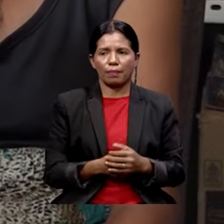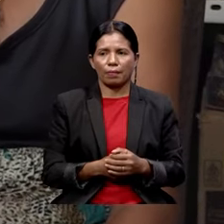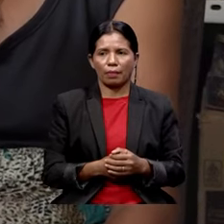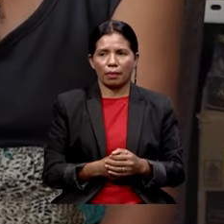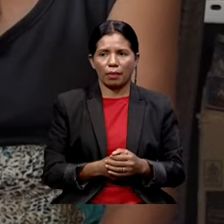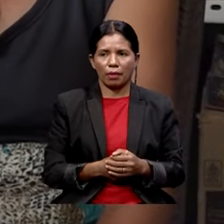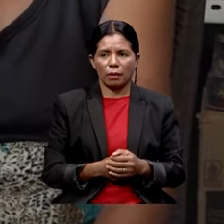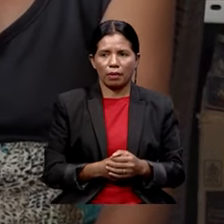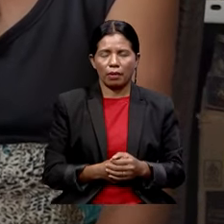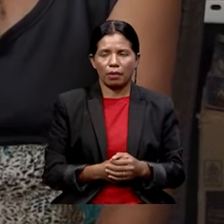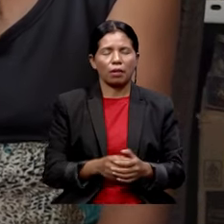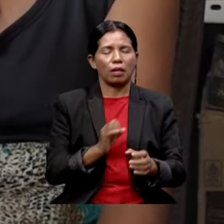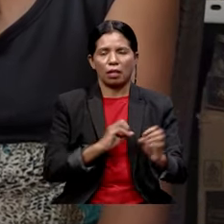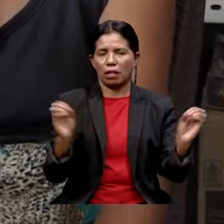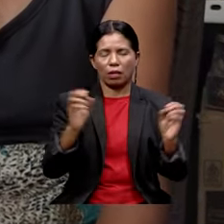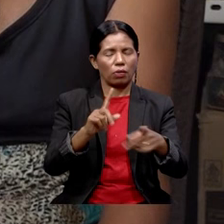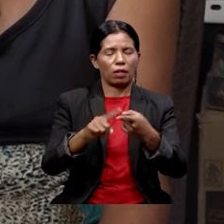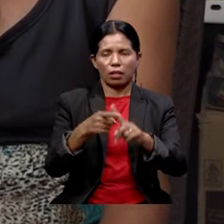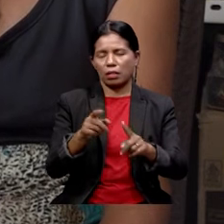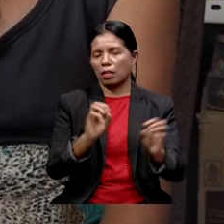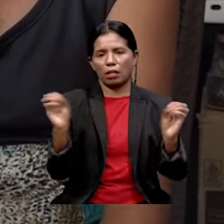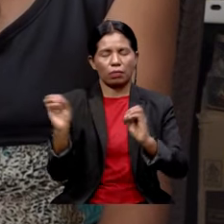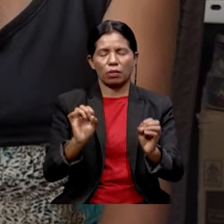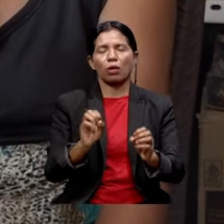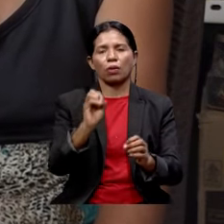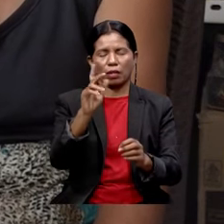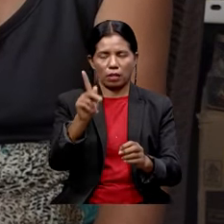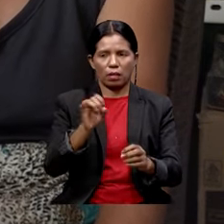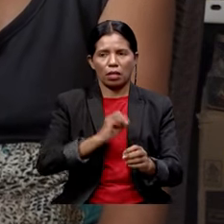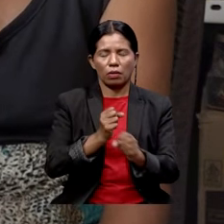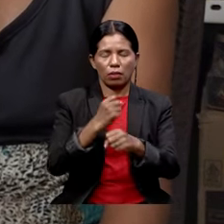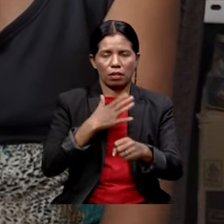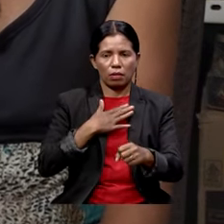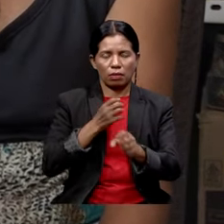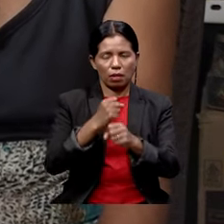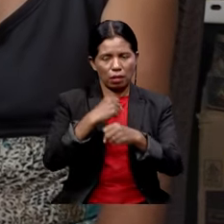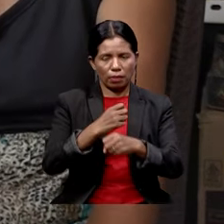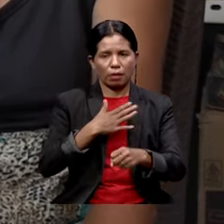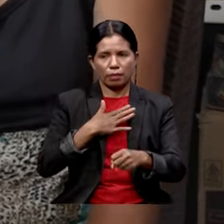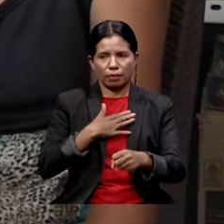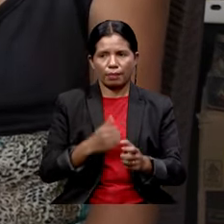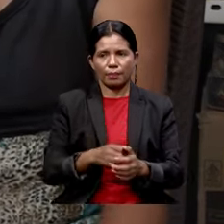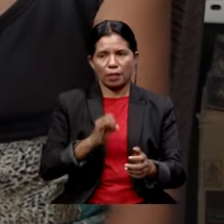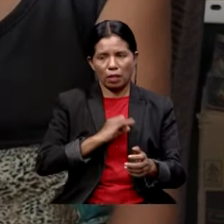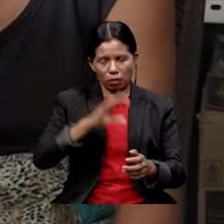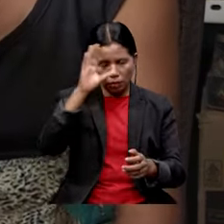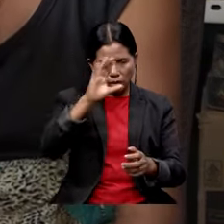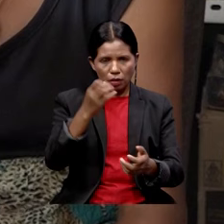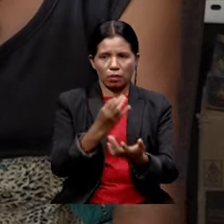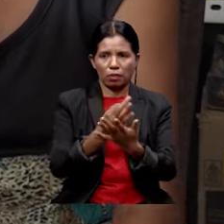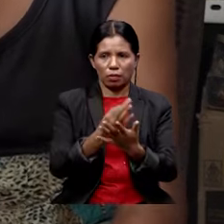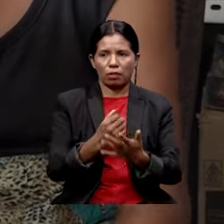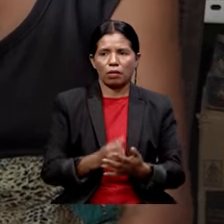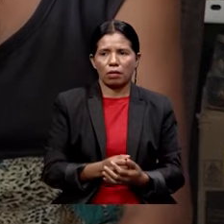koe halo hanesa nema kaumus ime la koe tona hau halo haunia hau boka osane hau